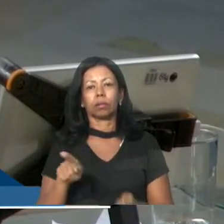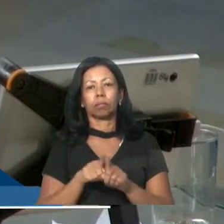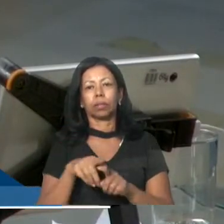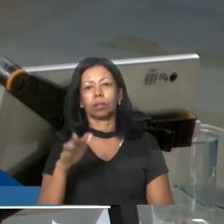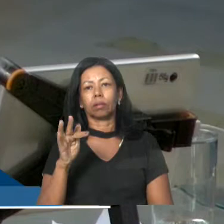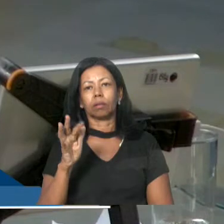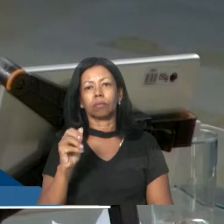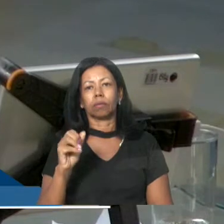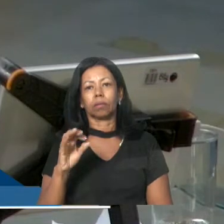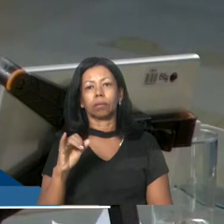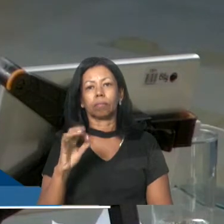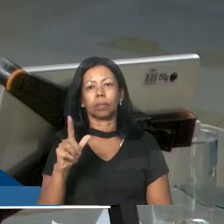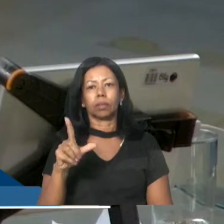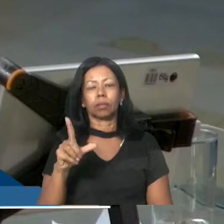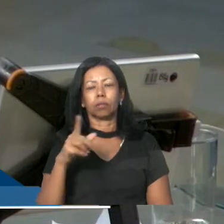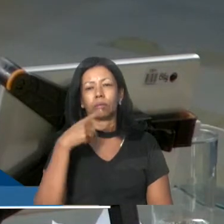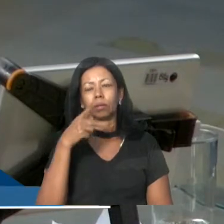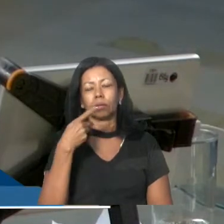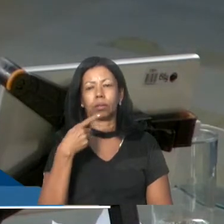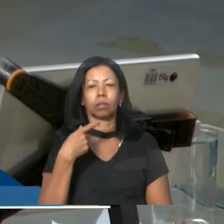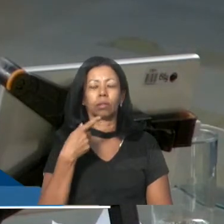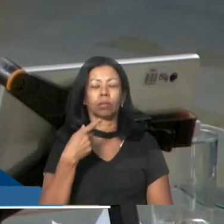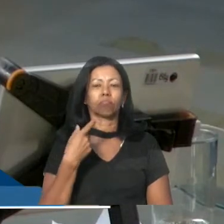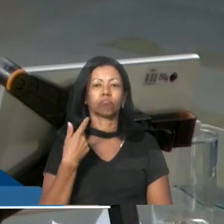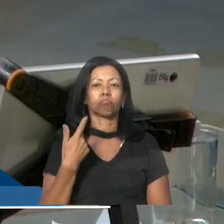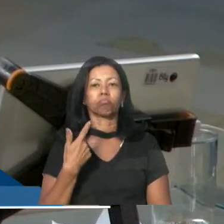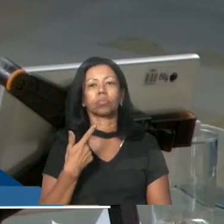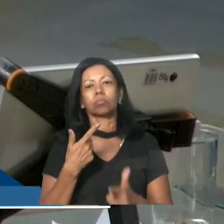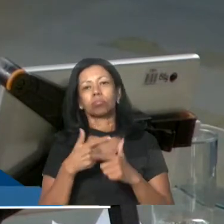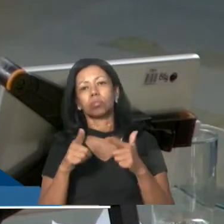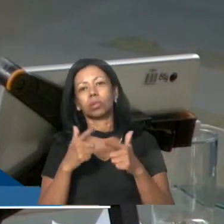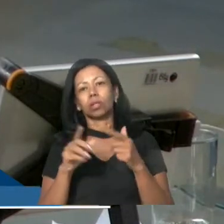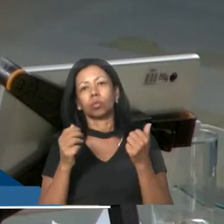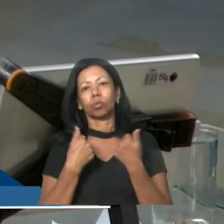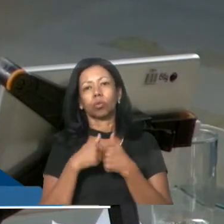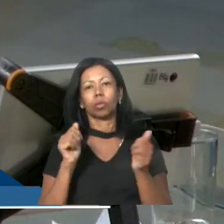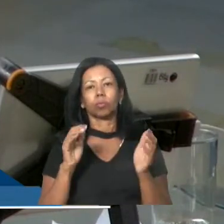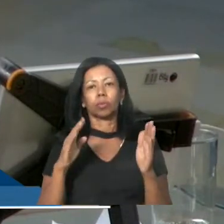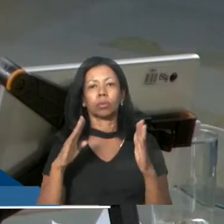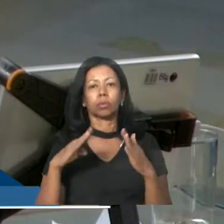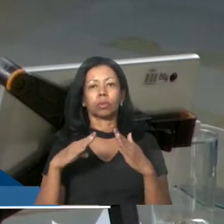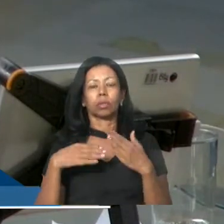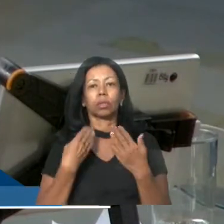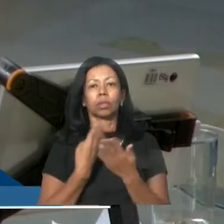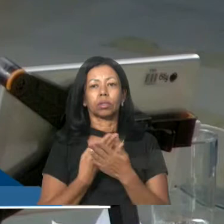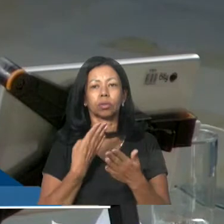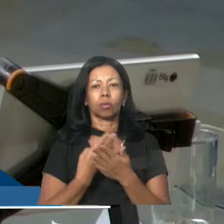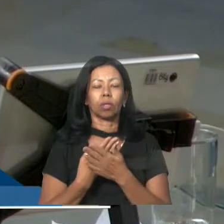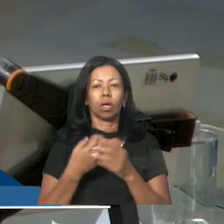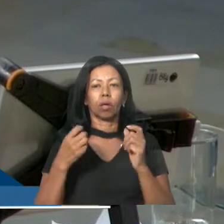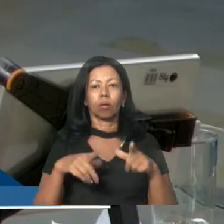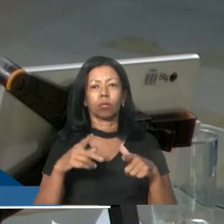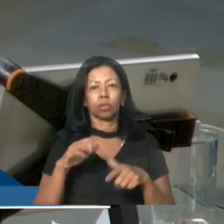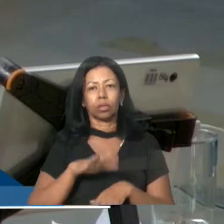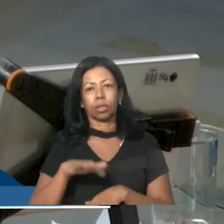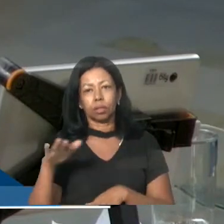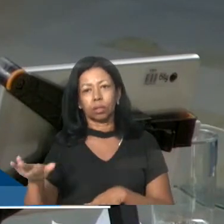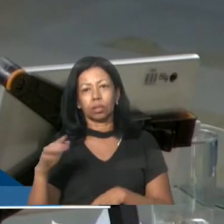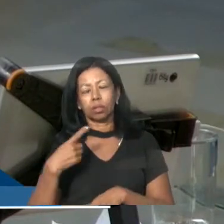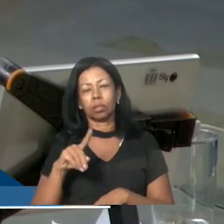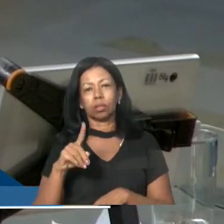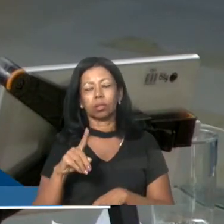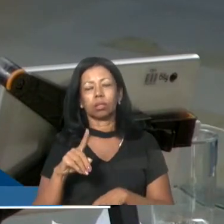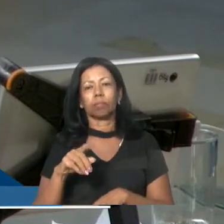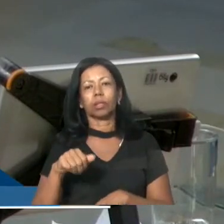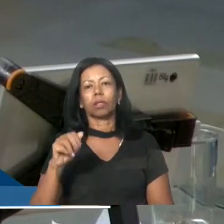questionando a questão do trajeto do ônibus da São Bento, trajeto do ônibus escolar, na qual embarcava ali as crianças e seguia com